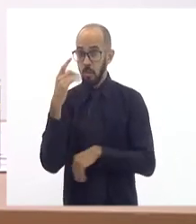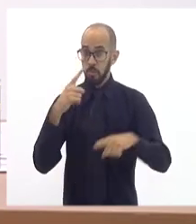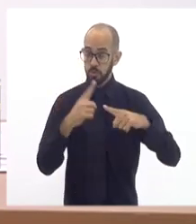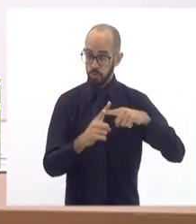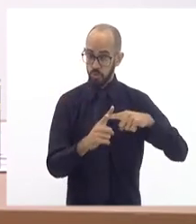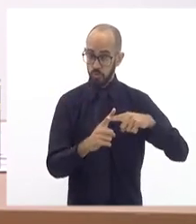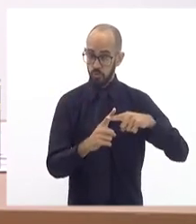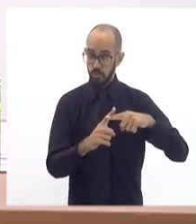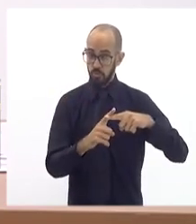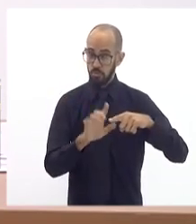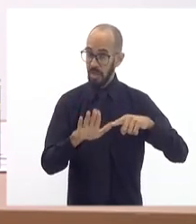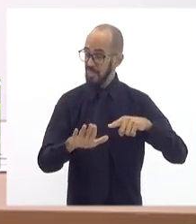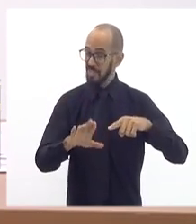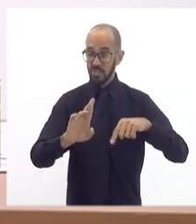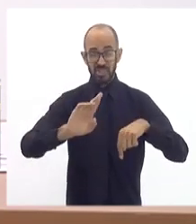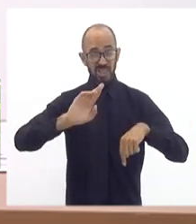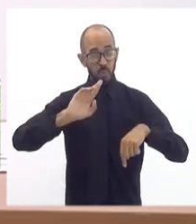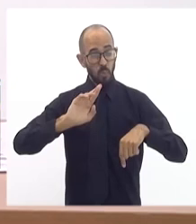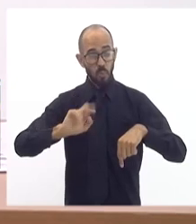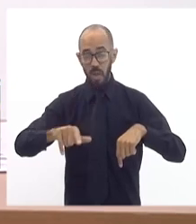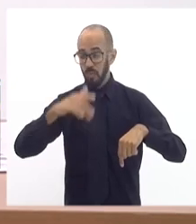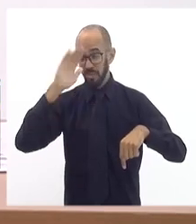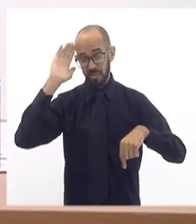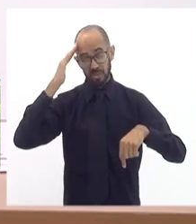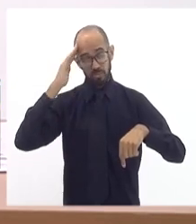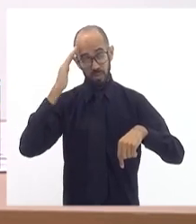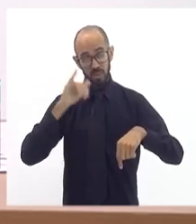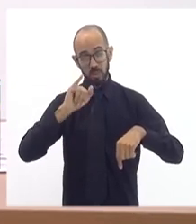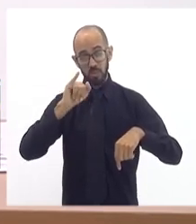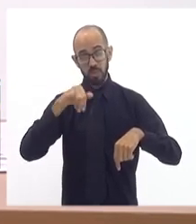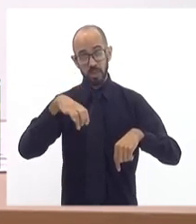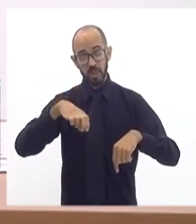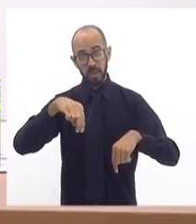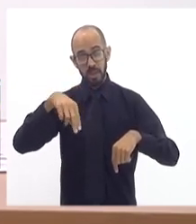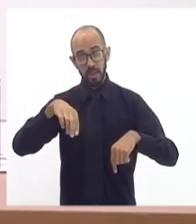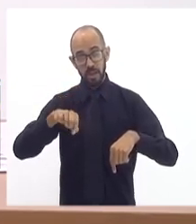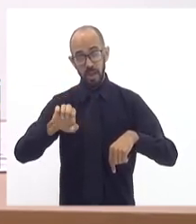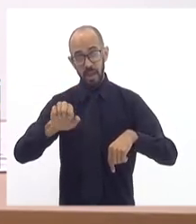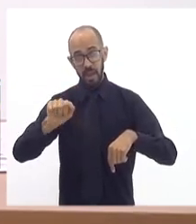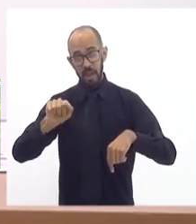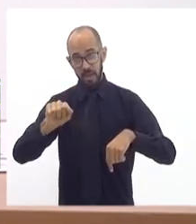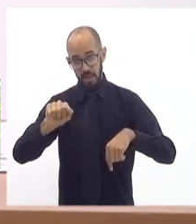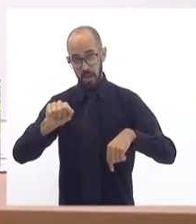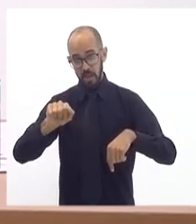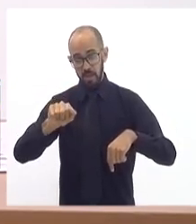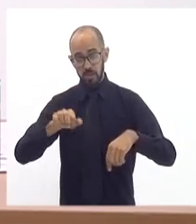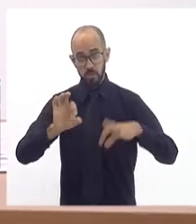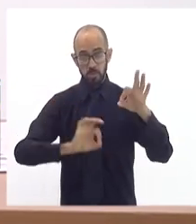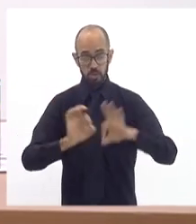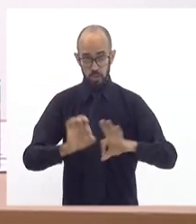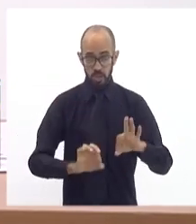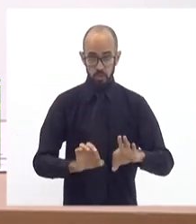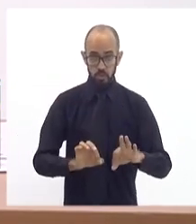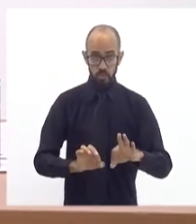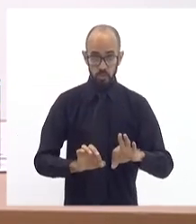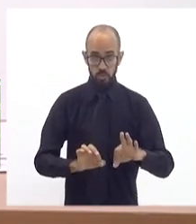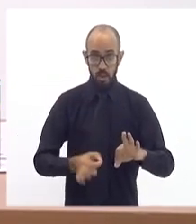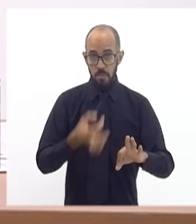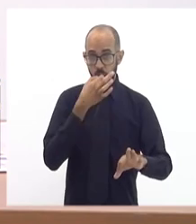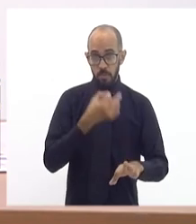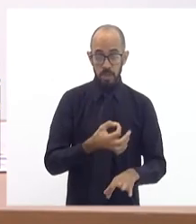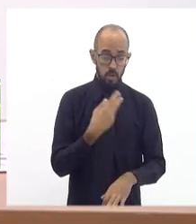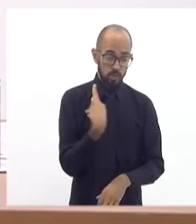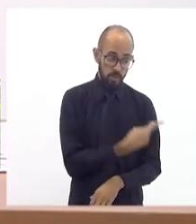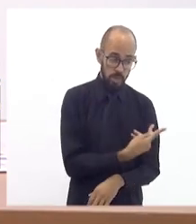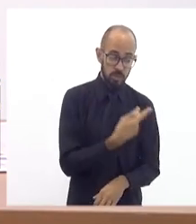Mas esse não foi o entendimento do Inea sobre o projeto um parecer do órgão classificou